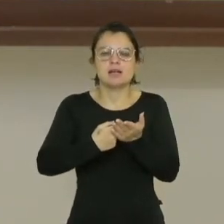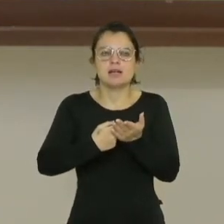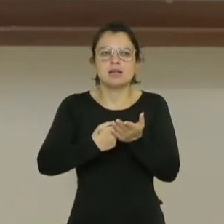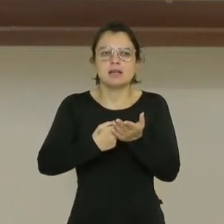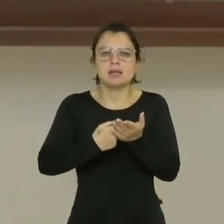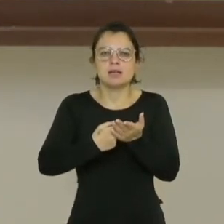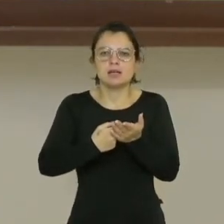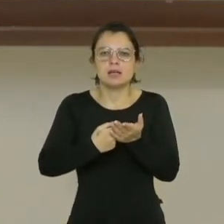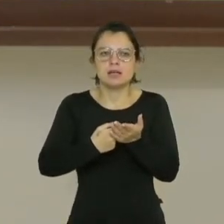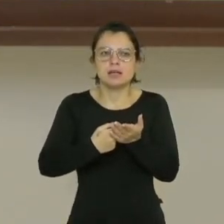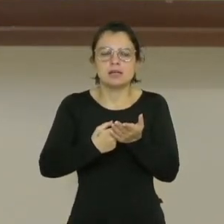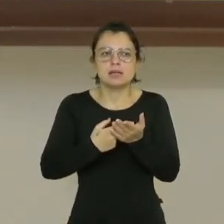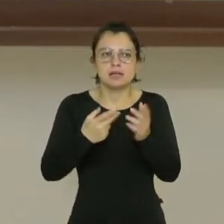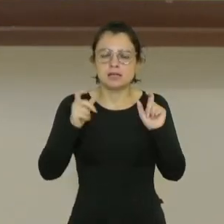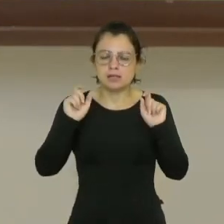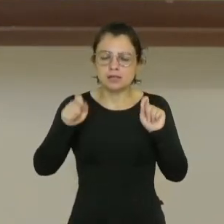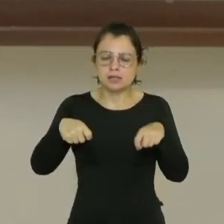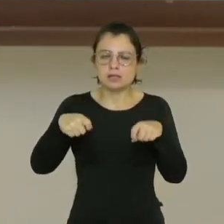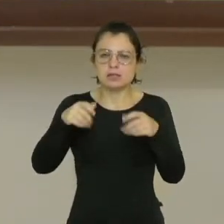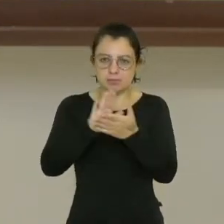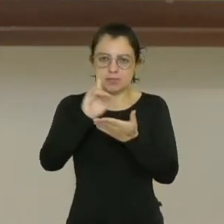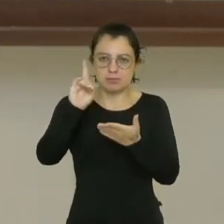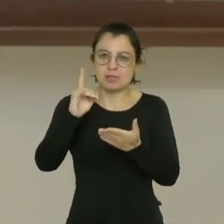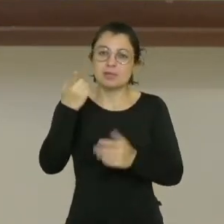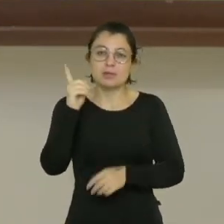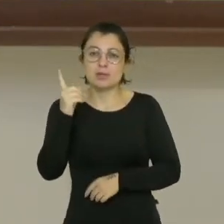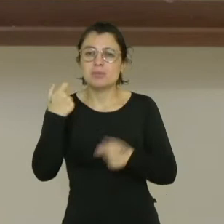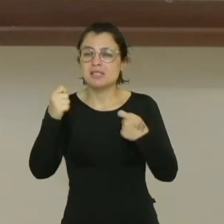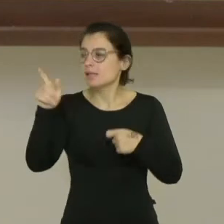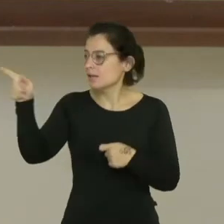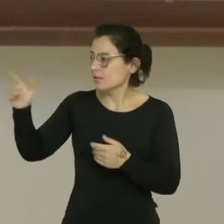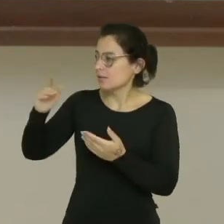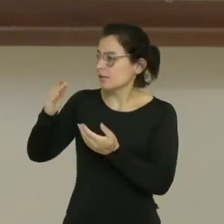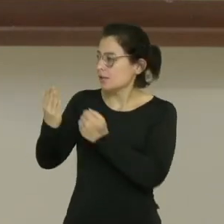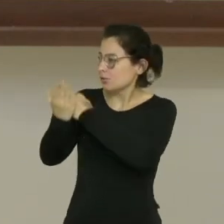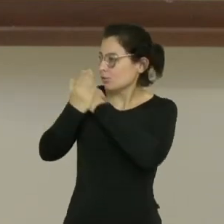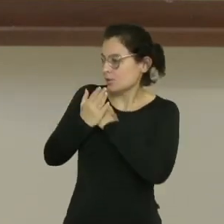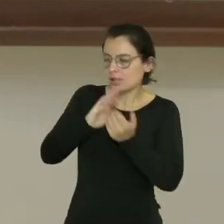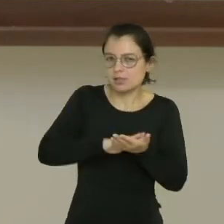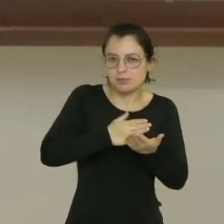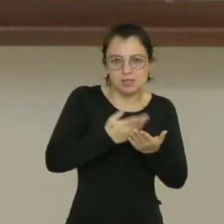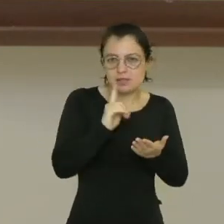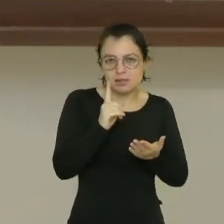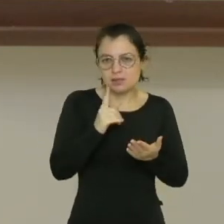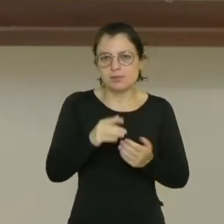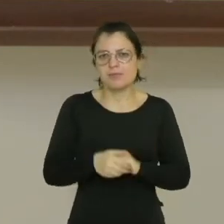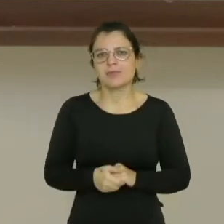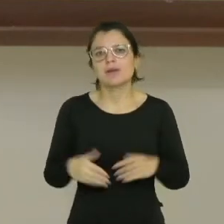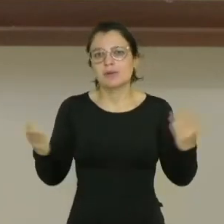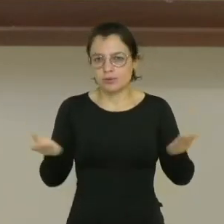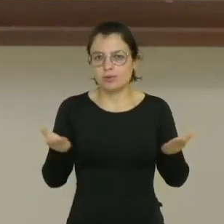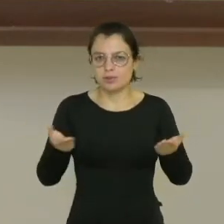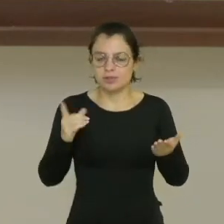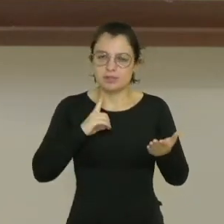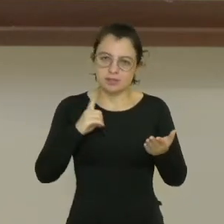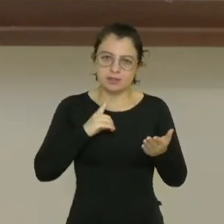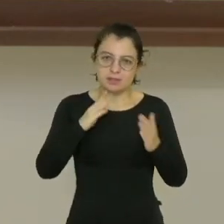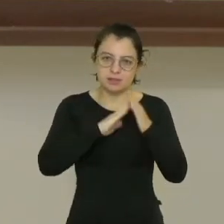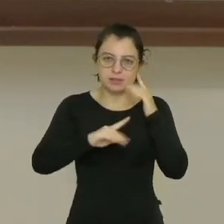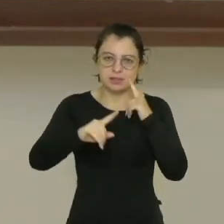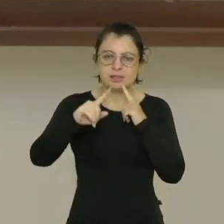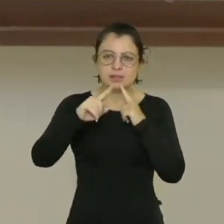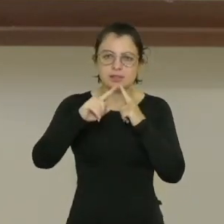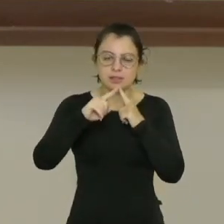o indivíduo não precisa de intermediários para chegar a Deus, né? Que a gente vê hoje nas igrejas protestantes